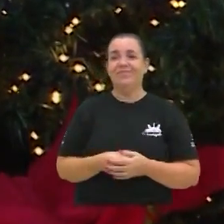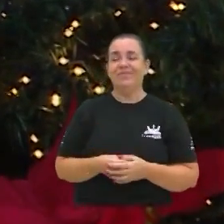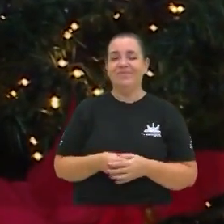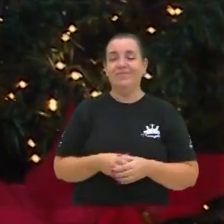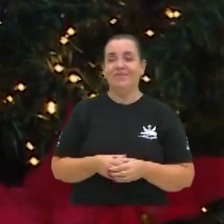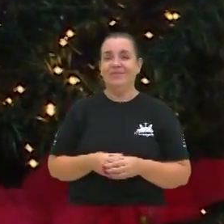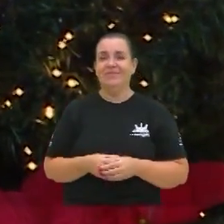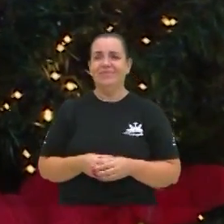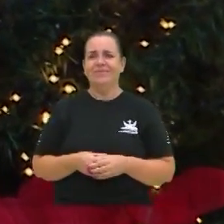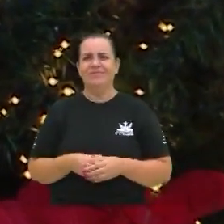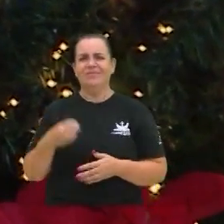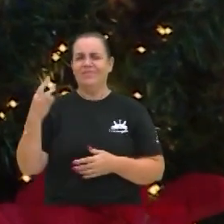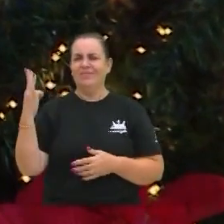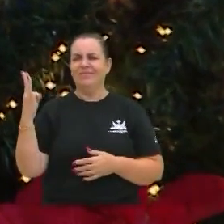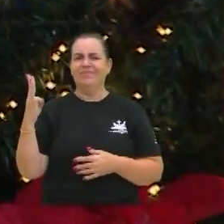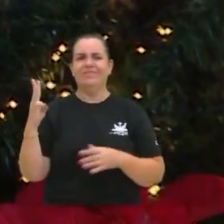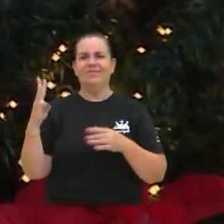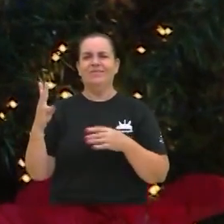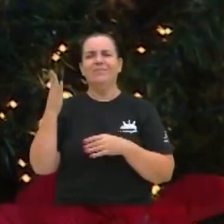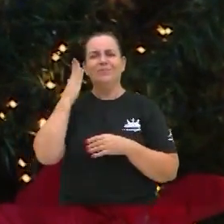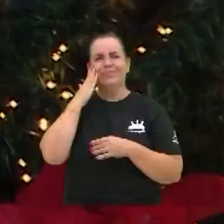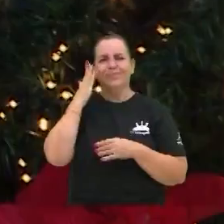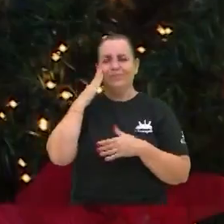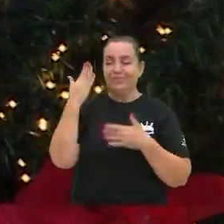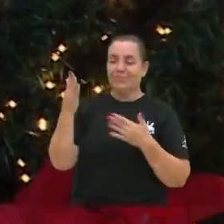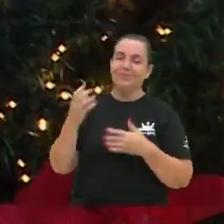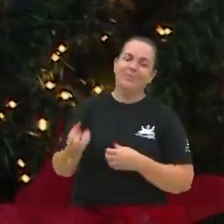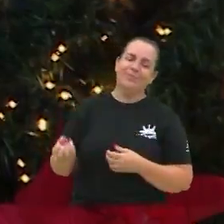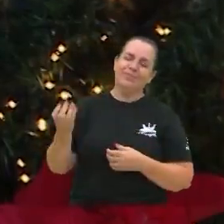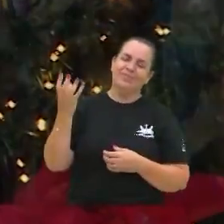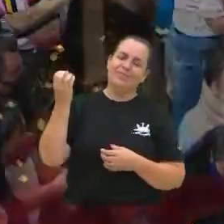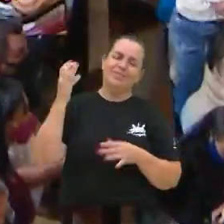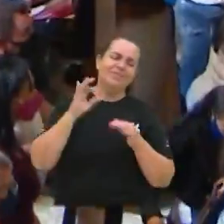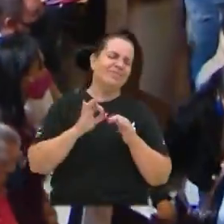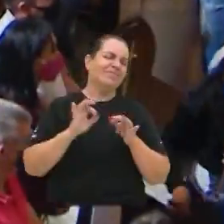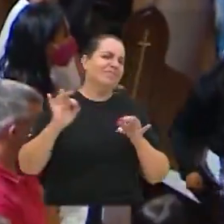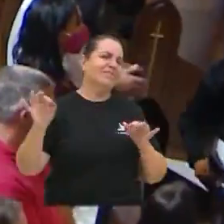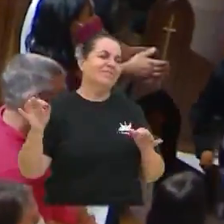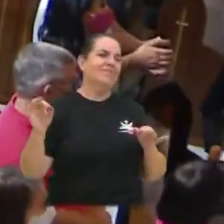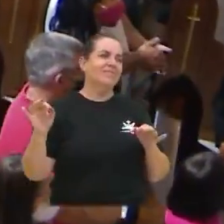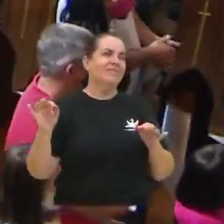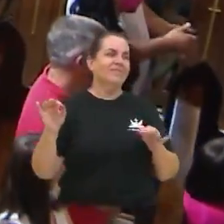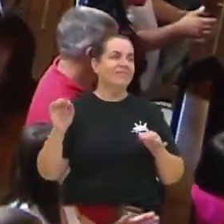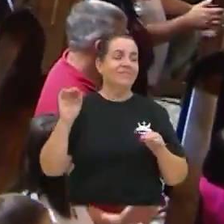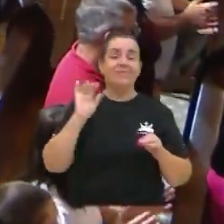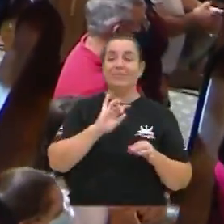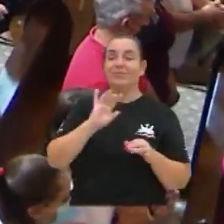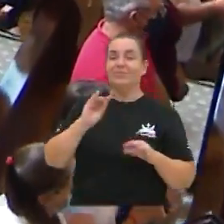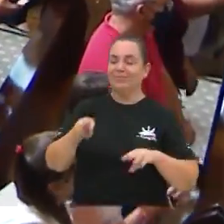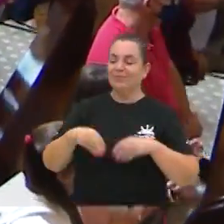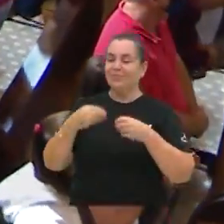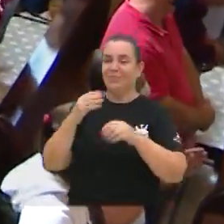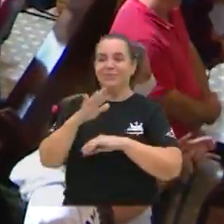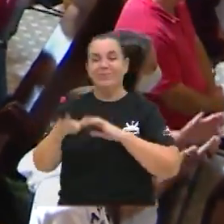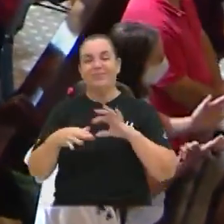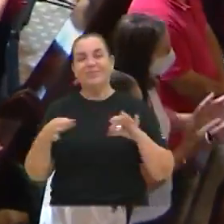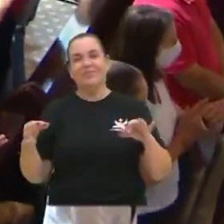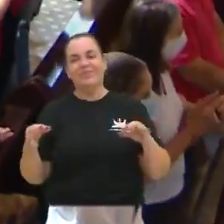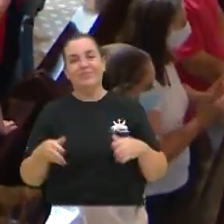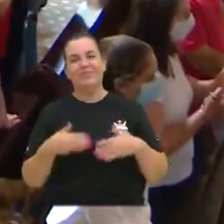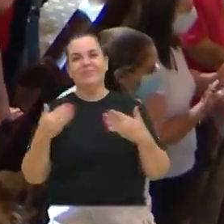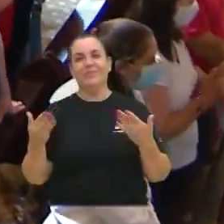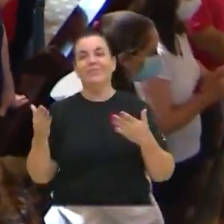saudar. Os três, quando souberam, viajaram sem parar. E cada um trouxe